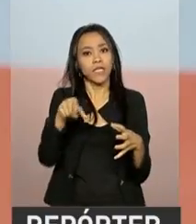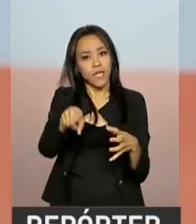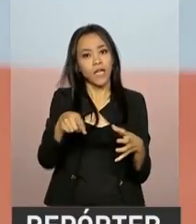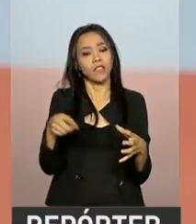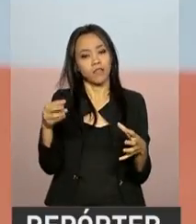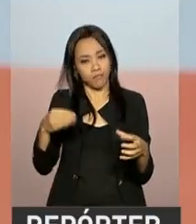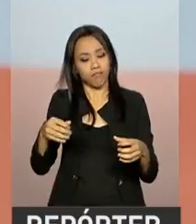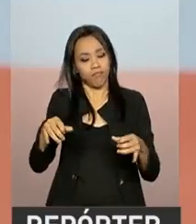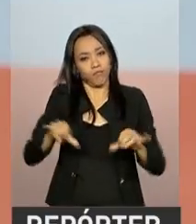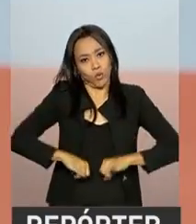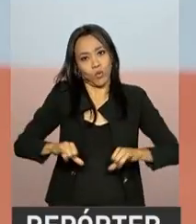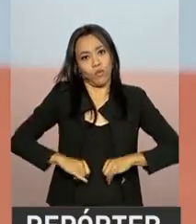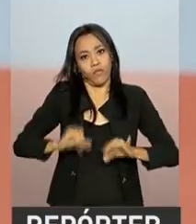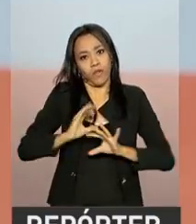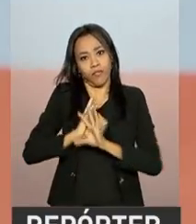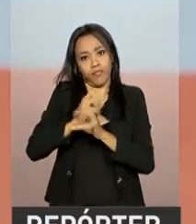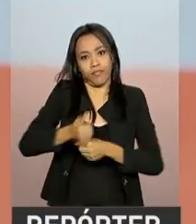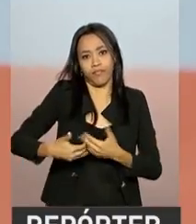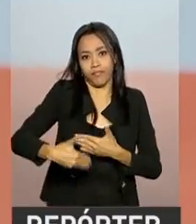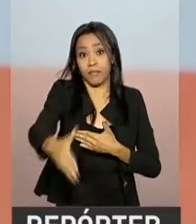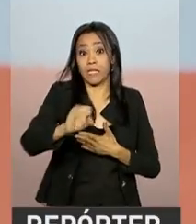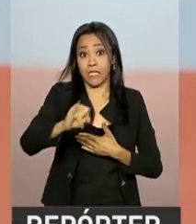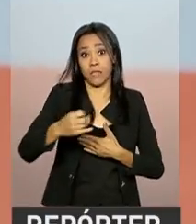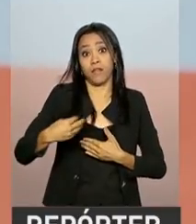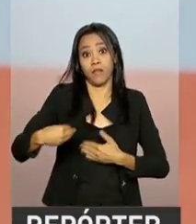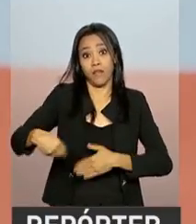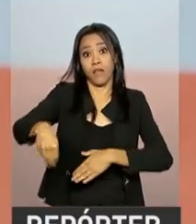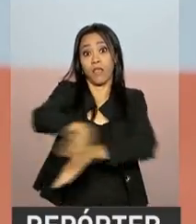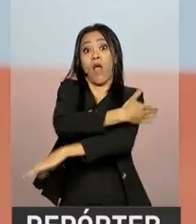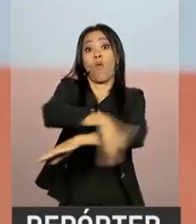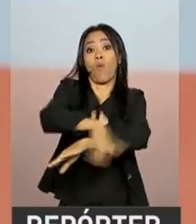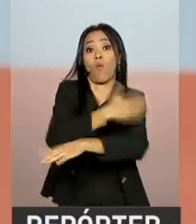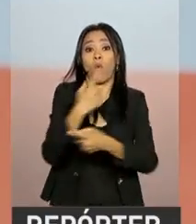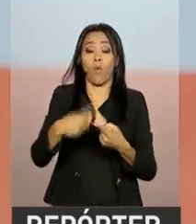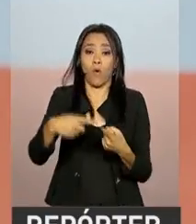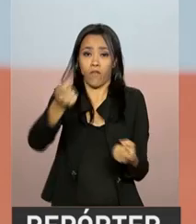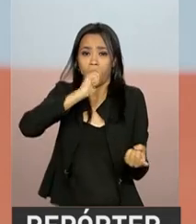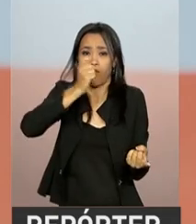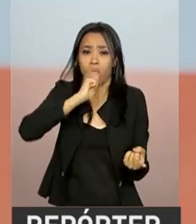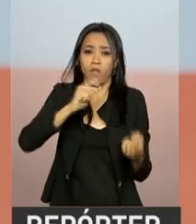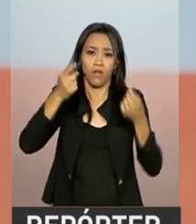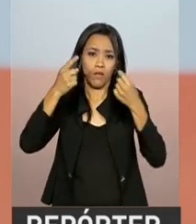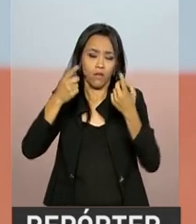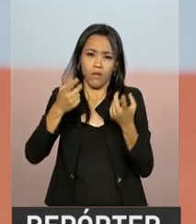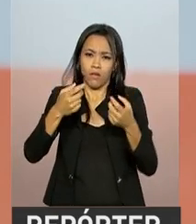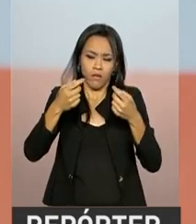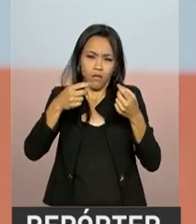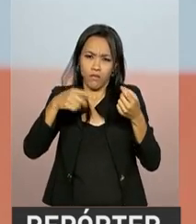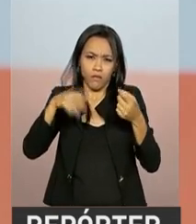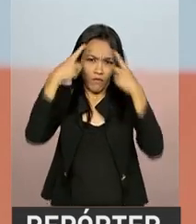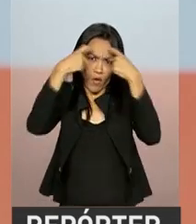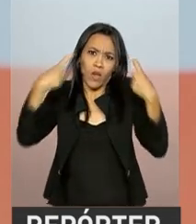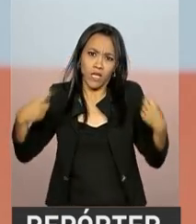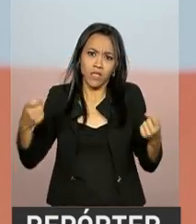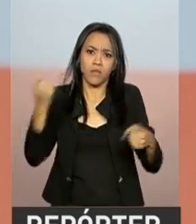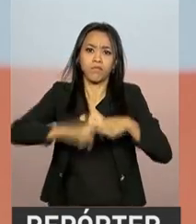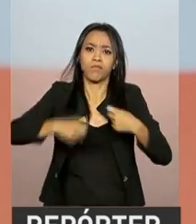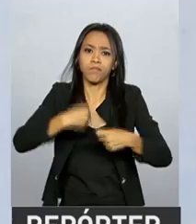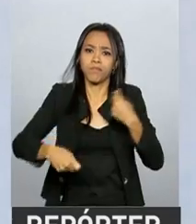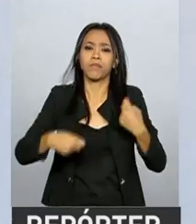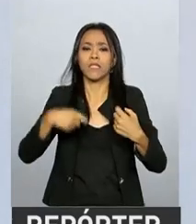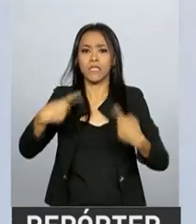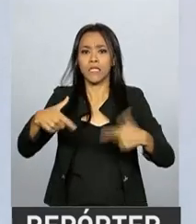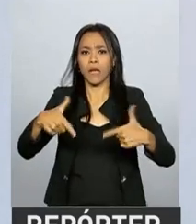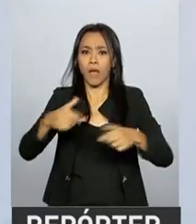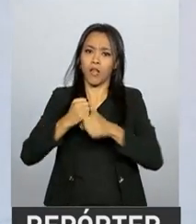elas possam passar, por exemplo, ficando na rua, com relação a tráfico, violência sexual e até o trabalho